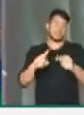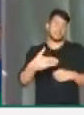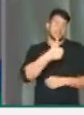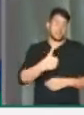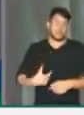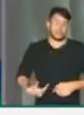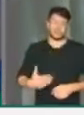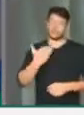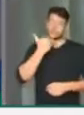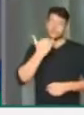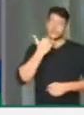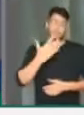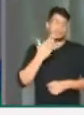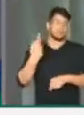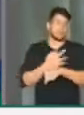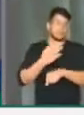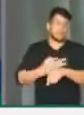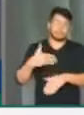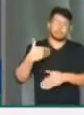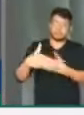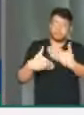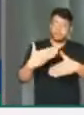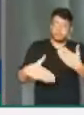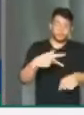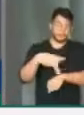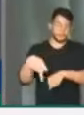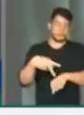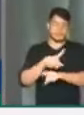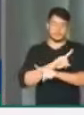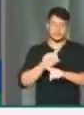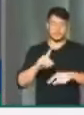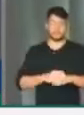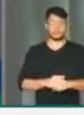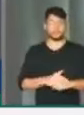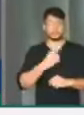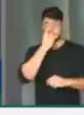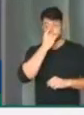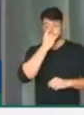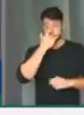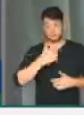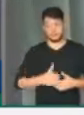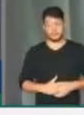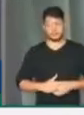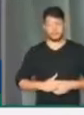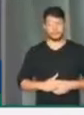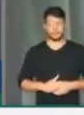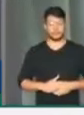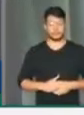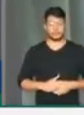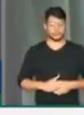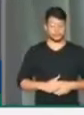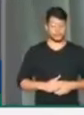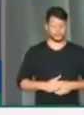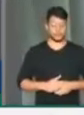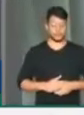sustentação desse país e das condições de vida do povo brasileiro. E quero, ao final aqui, presidente,